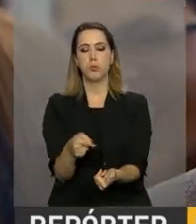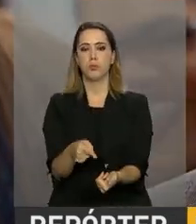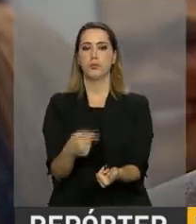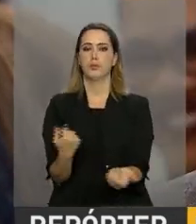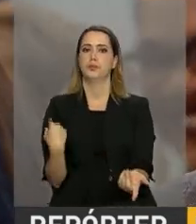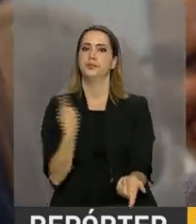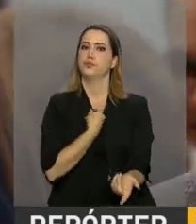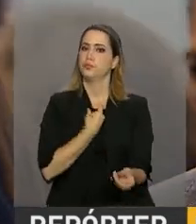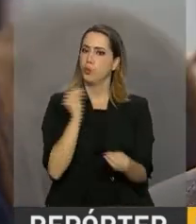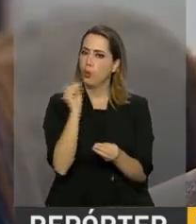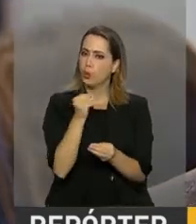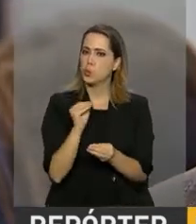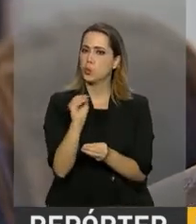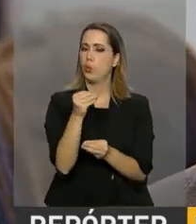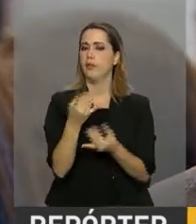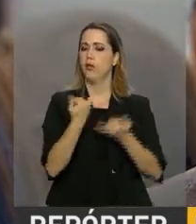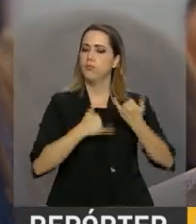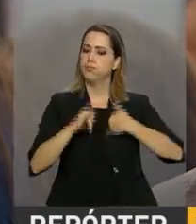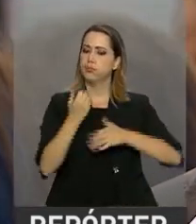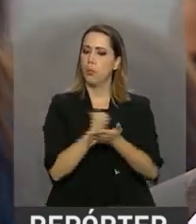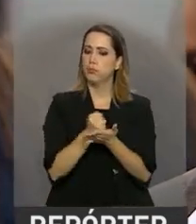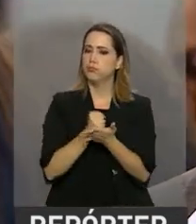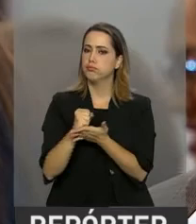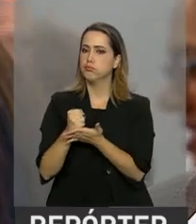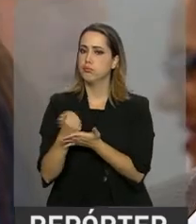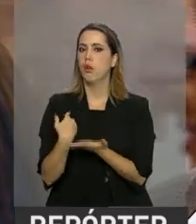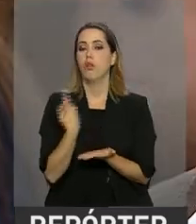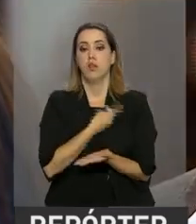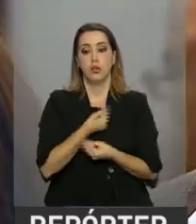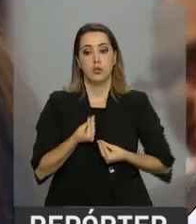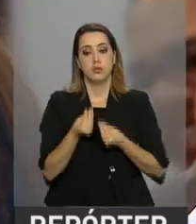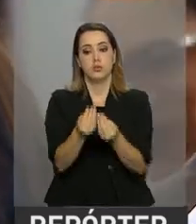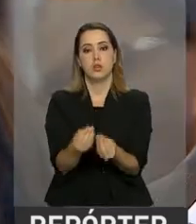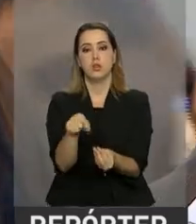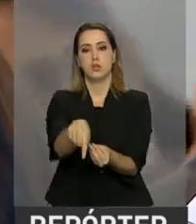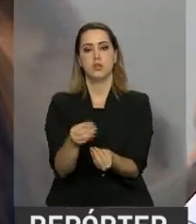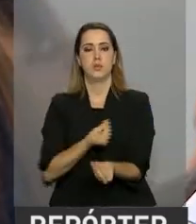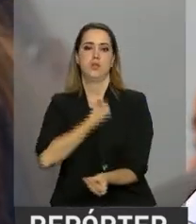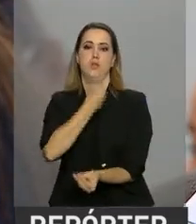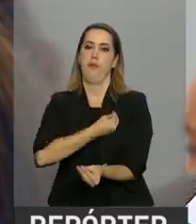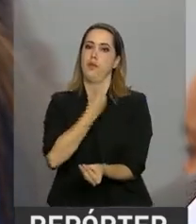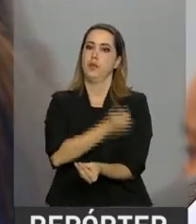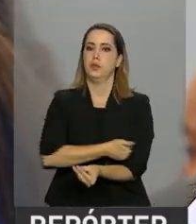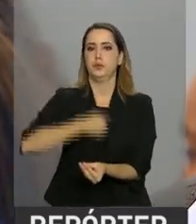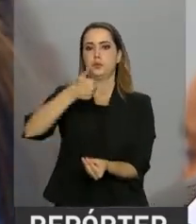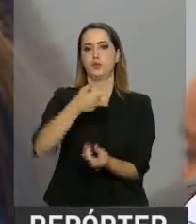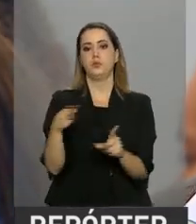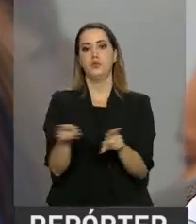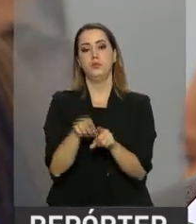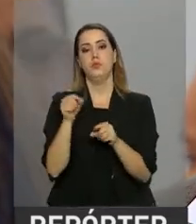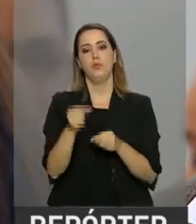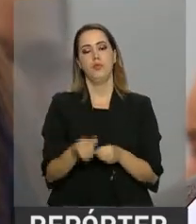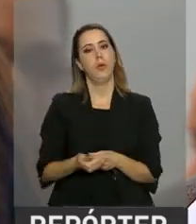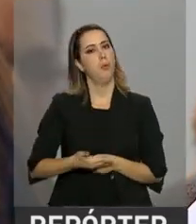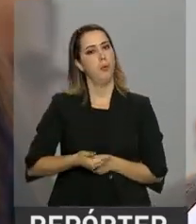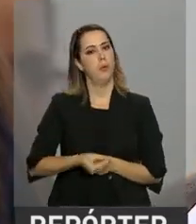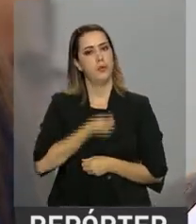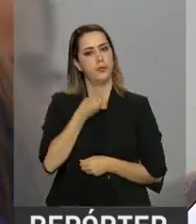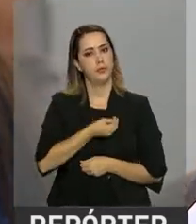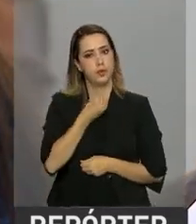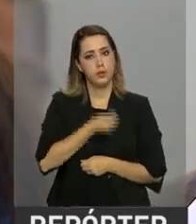nossa atenção farmacêutica e, portanto, estamos dando qualidade de vida, mais conforto,